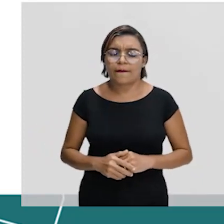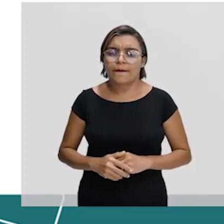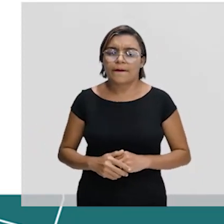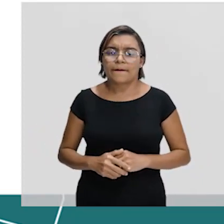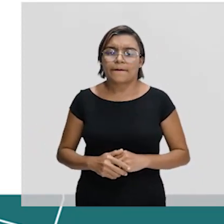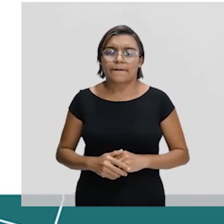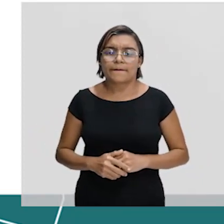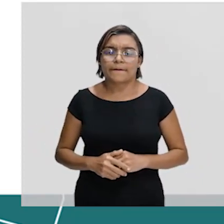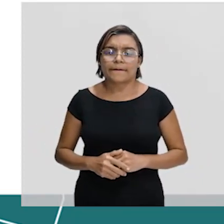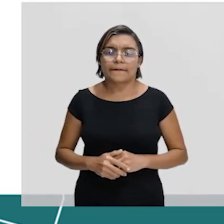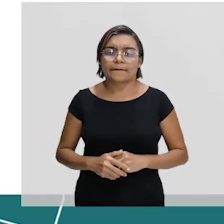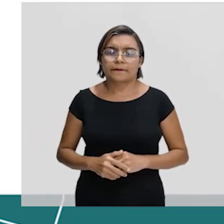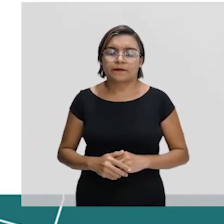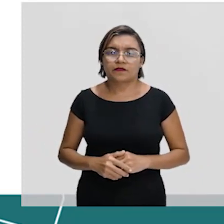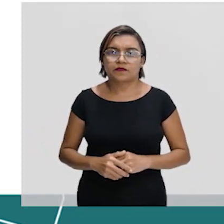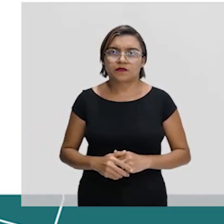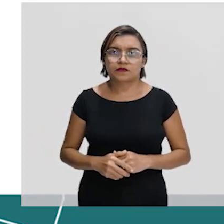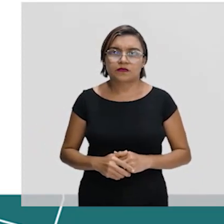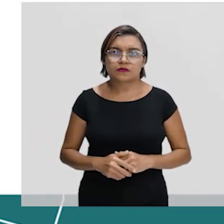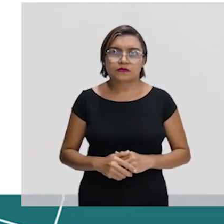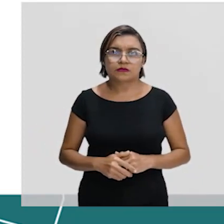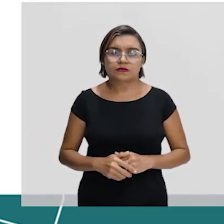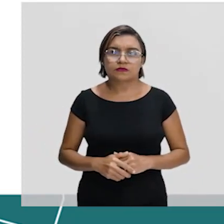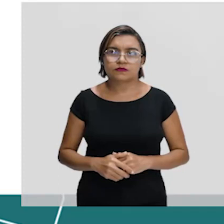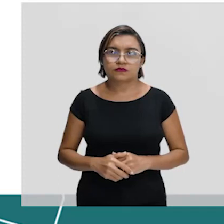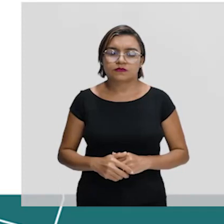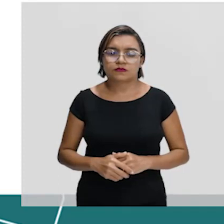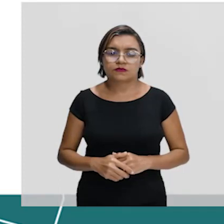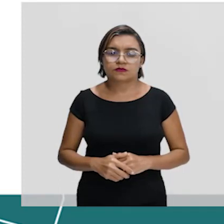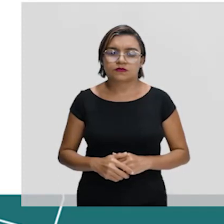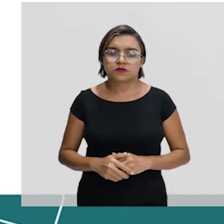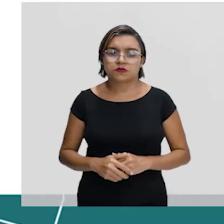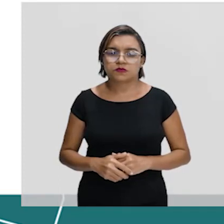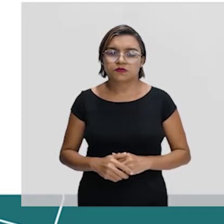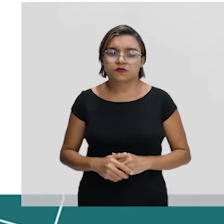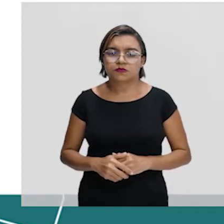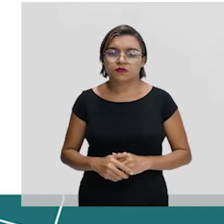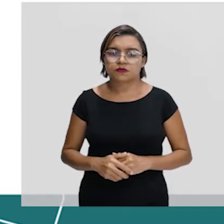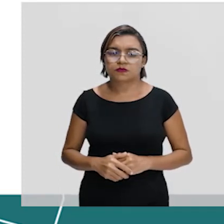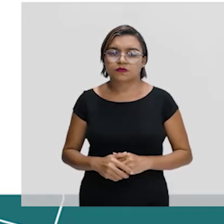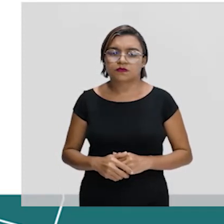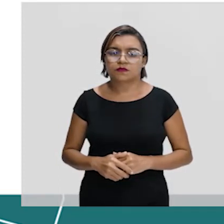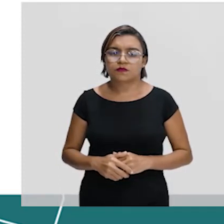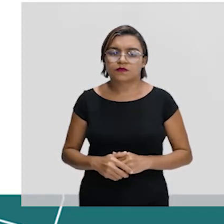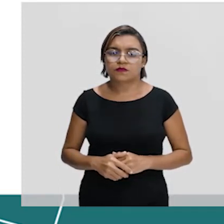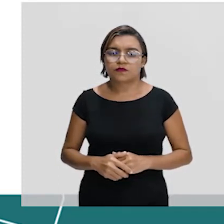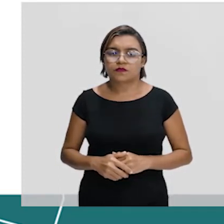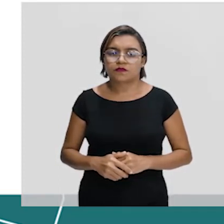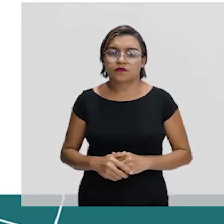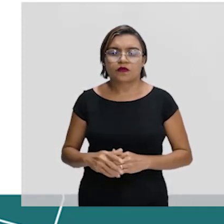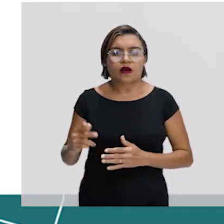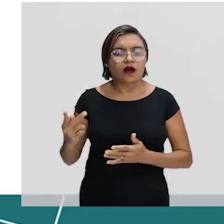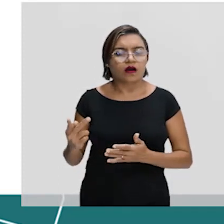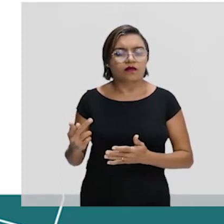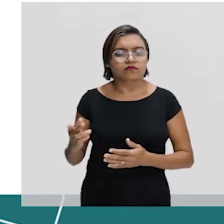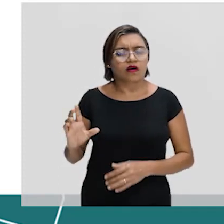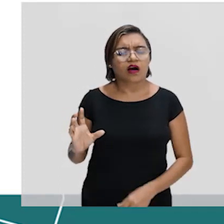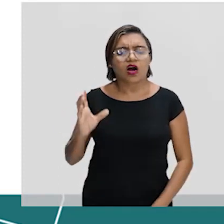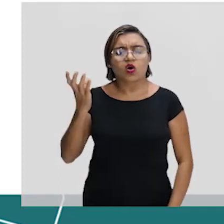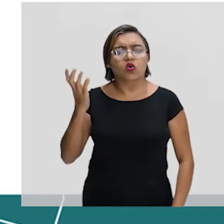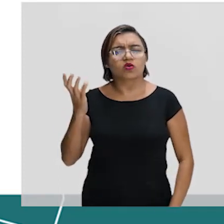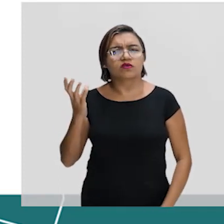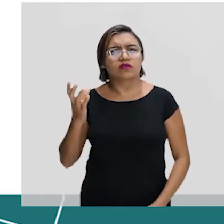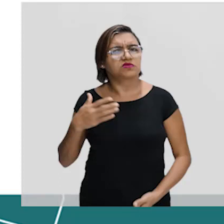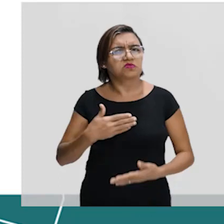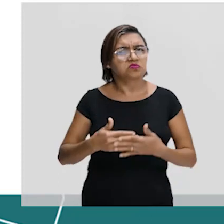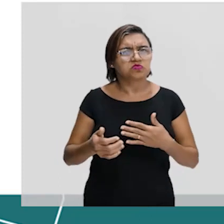sea, haya lo que haya. Então, aconteça o que acontecer, eu não vou a este passeio bem aqui, ó.